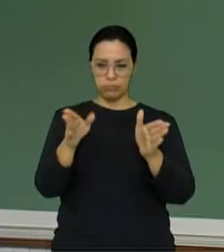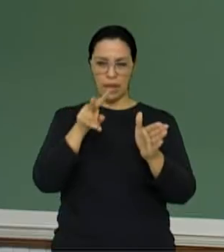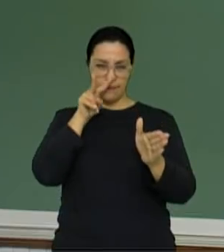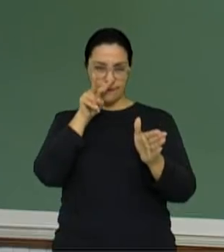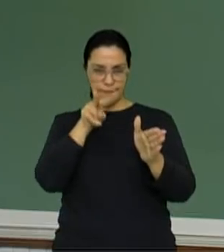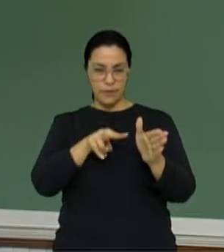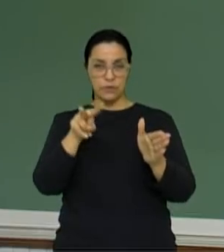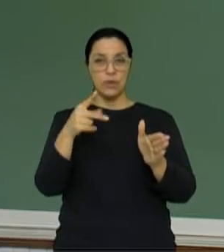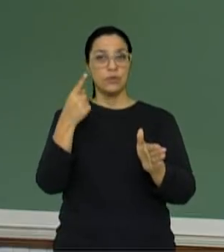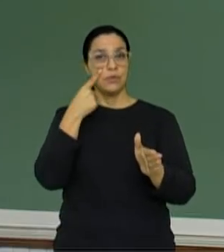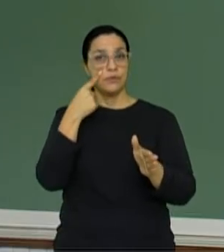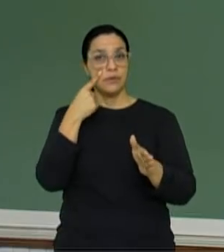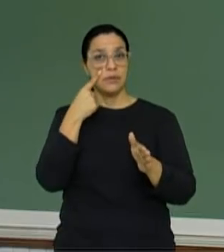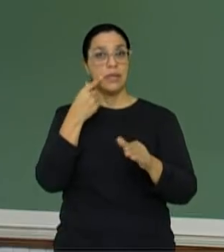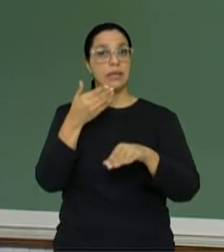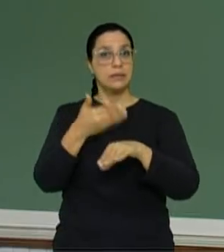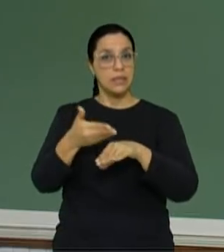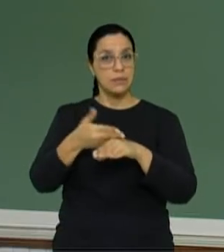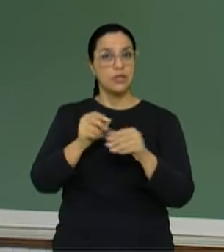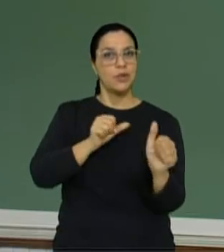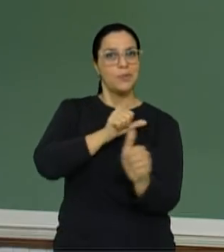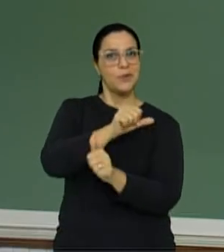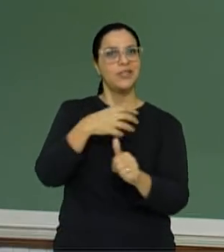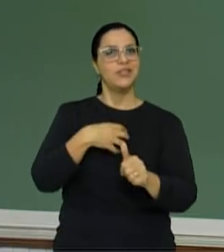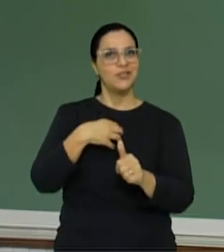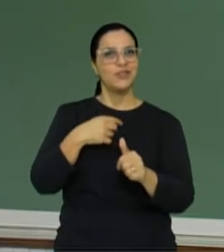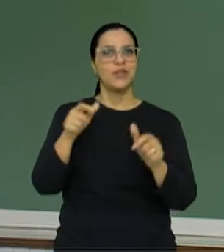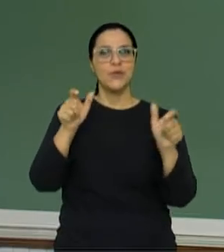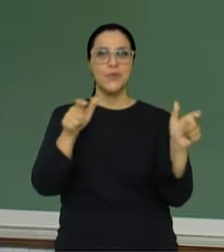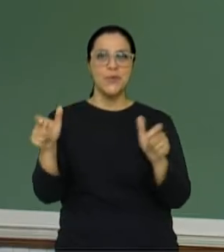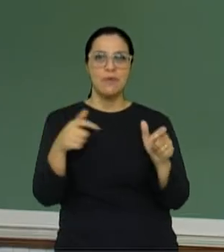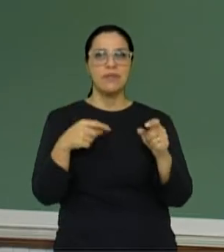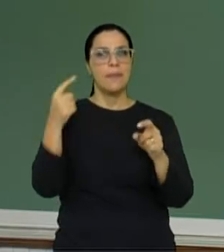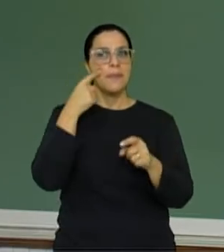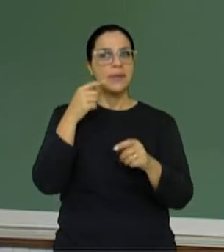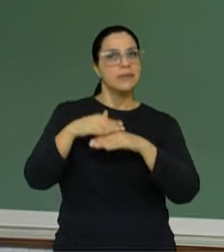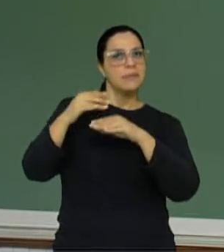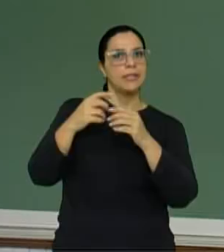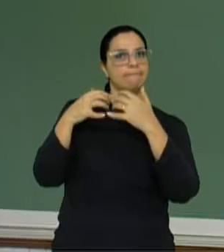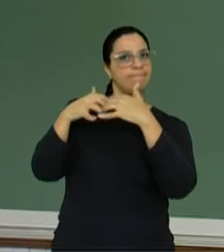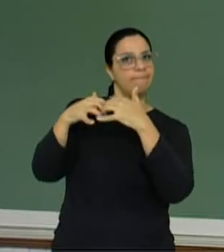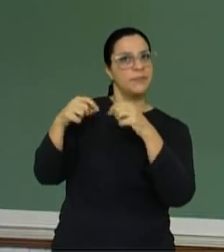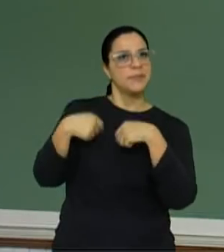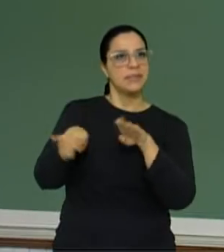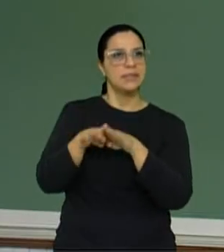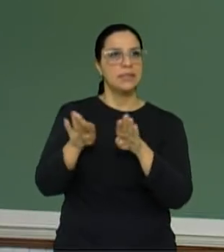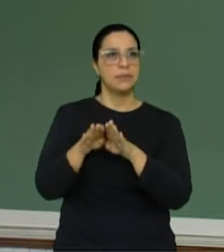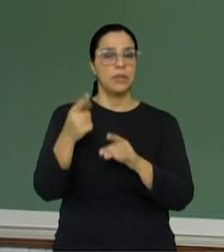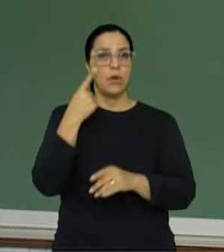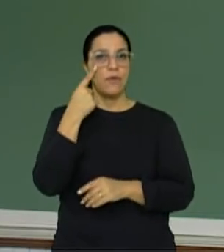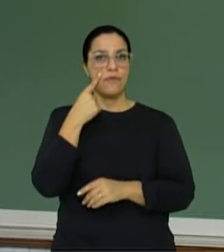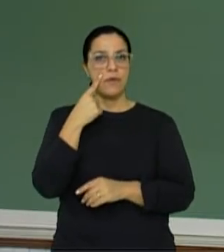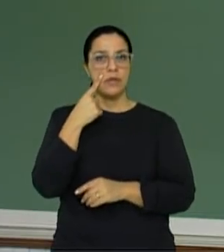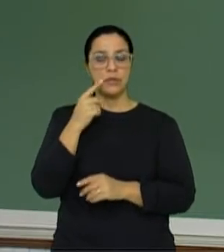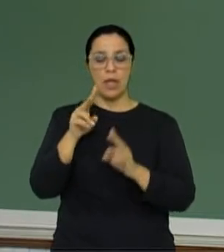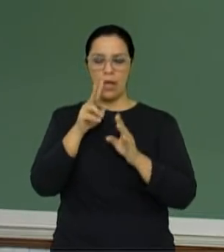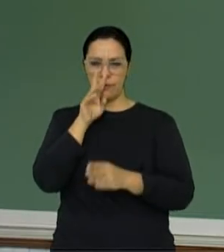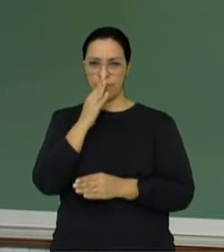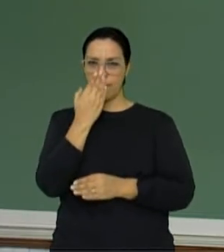mas você vai perceber que nos exercícios eu fiz essa alteração, né, para que você pense até um pouquinho mais. A vista frontal sendo olhando,